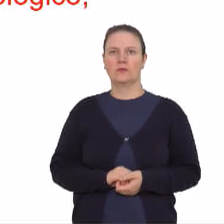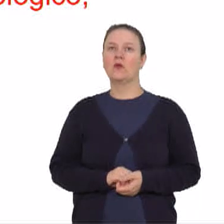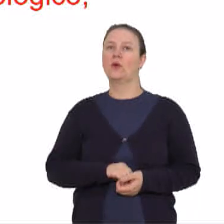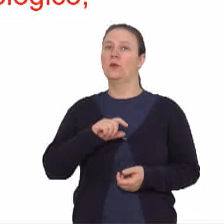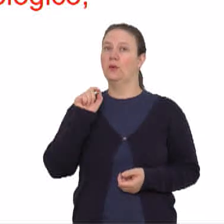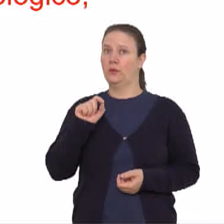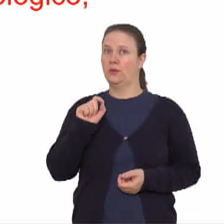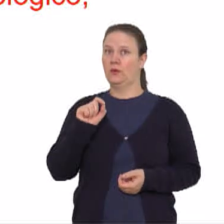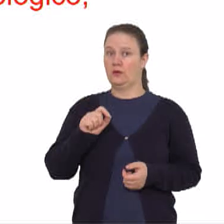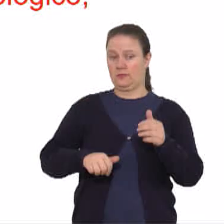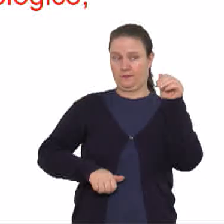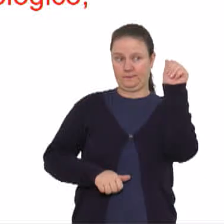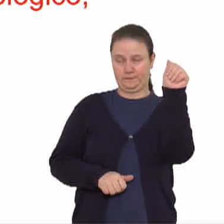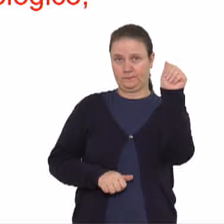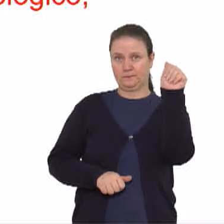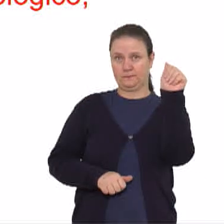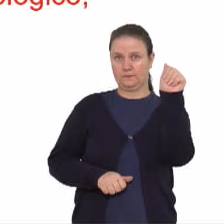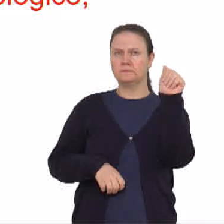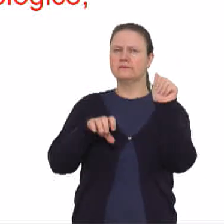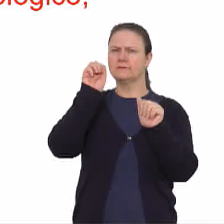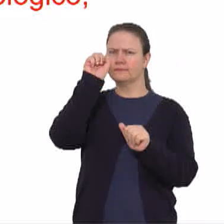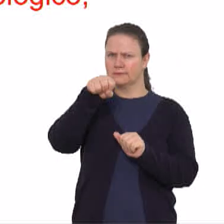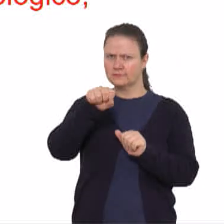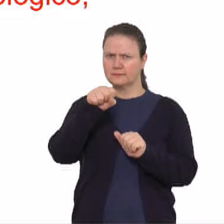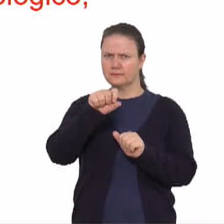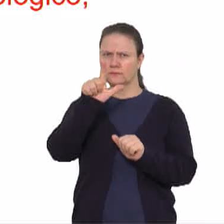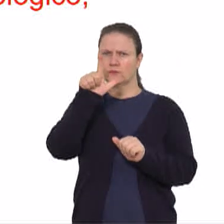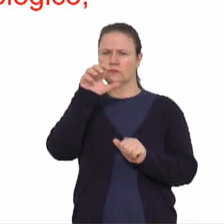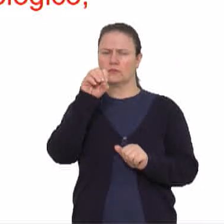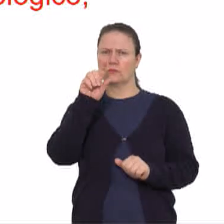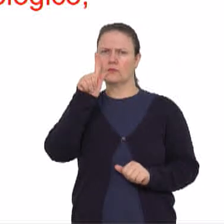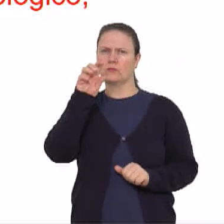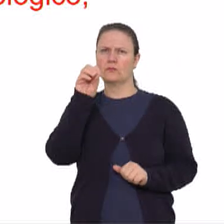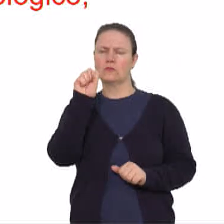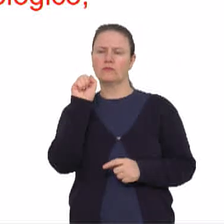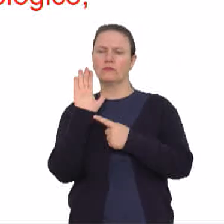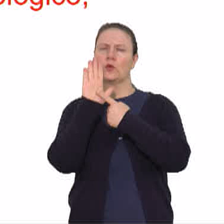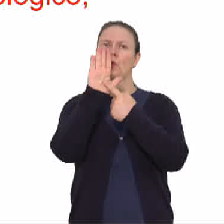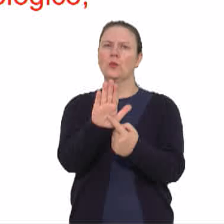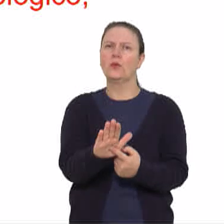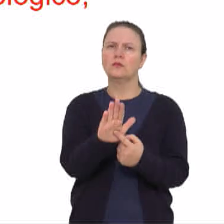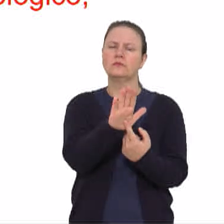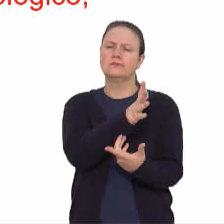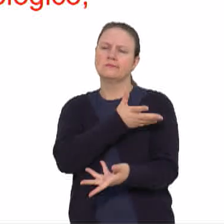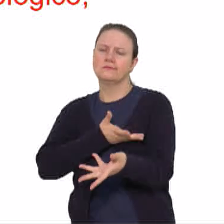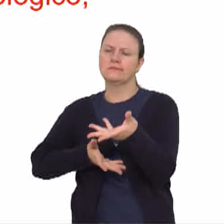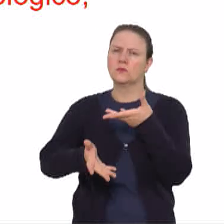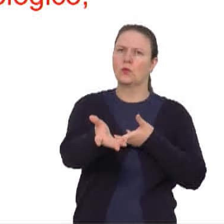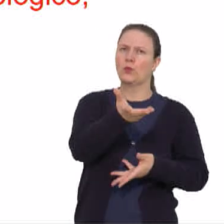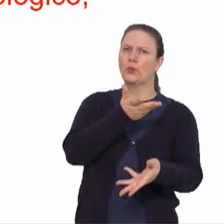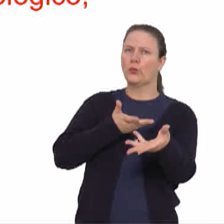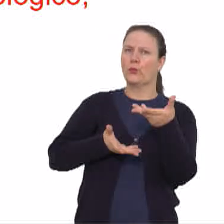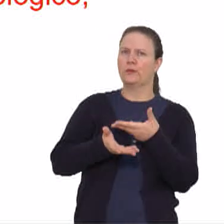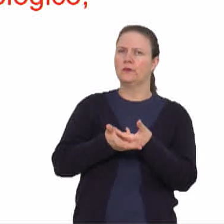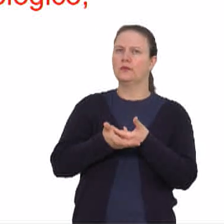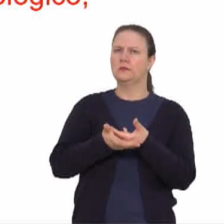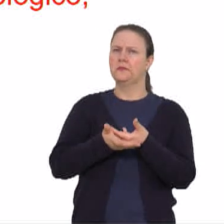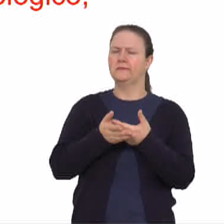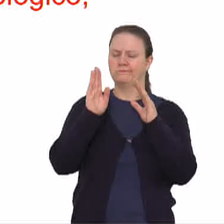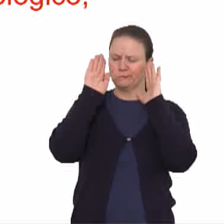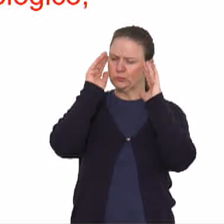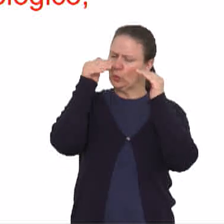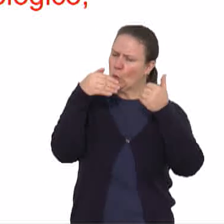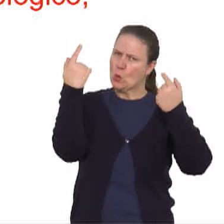Resposta da questão A. Sim, o logos demonstra que existe harmonia primordial nos contrários, nos